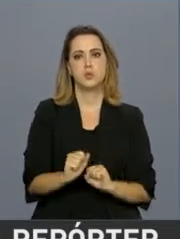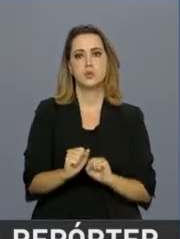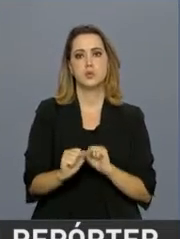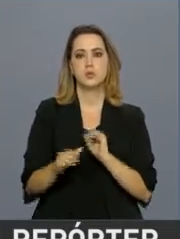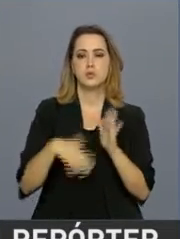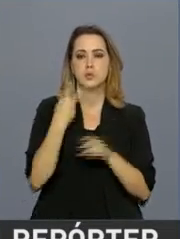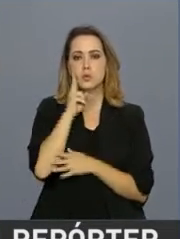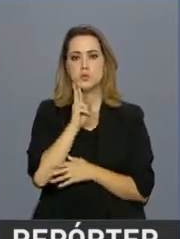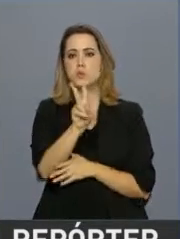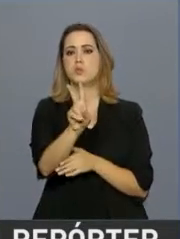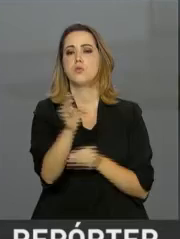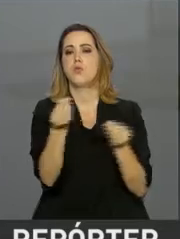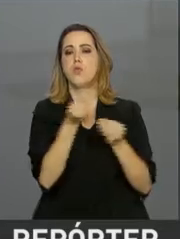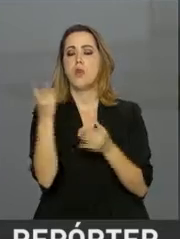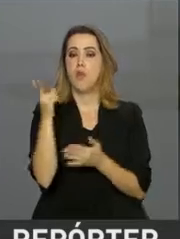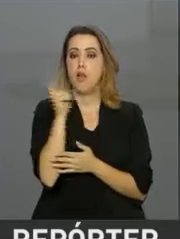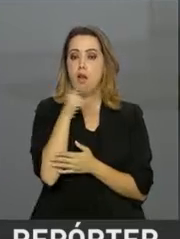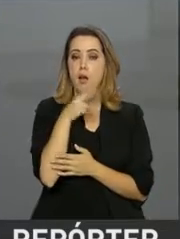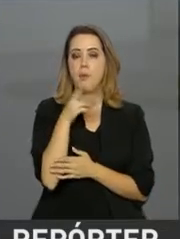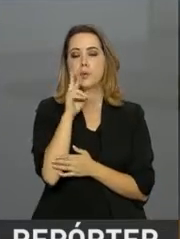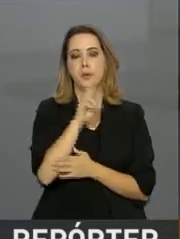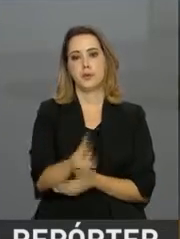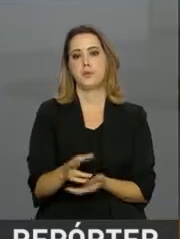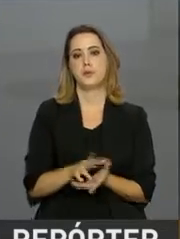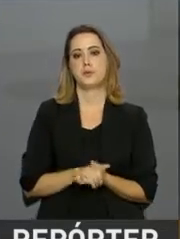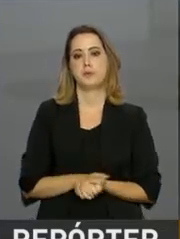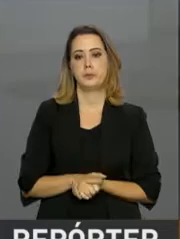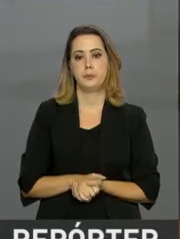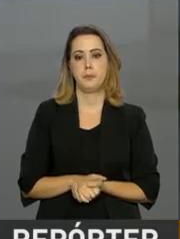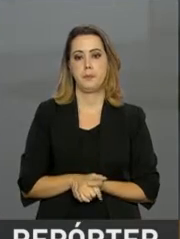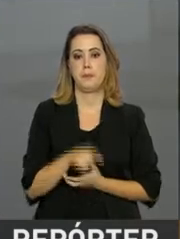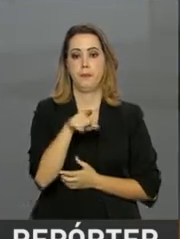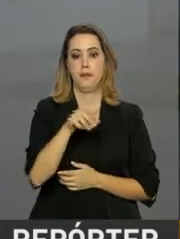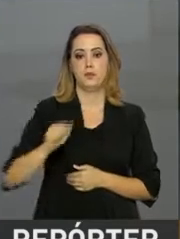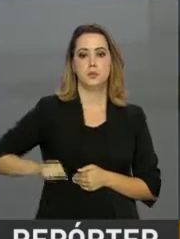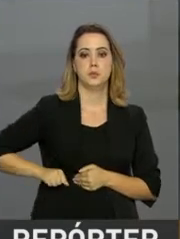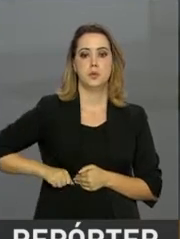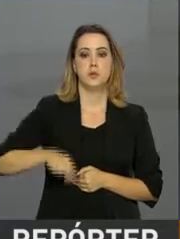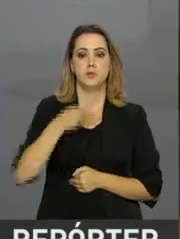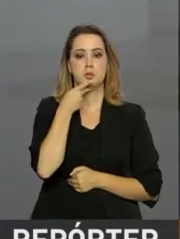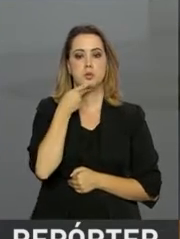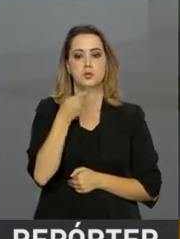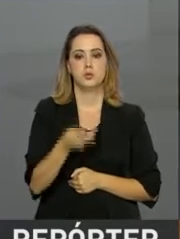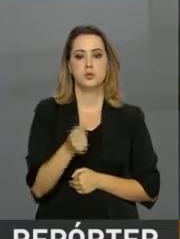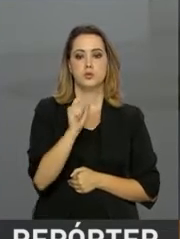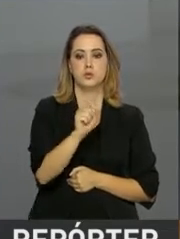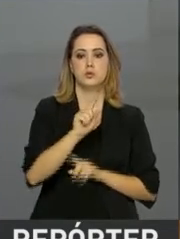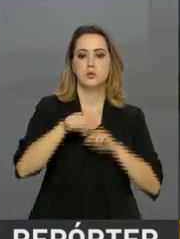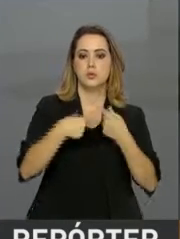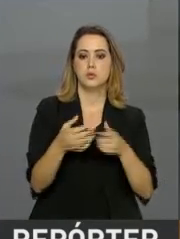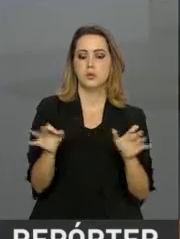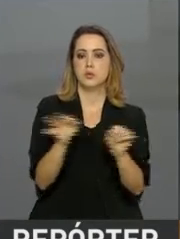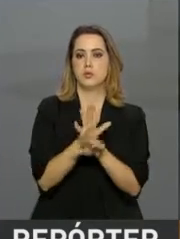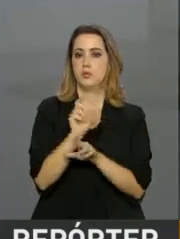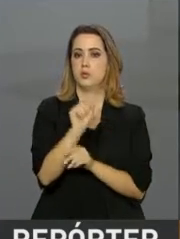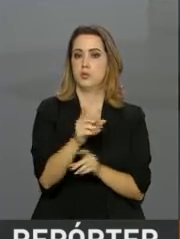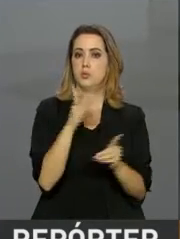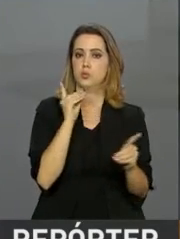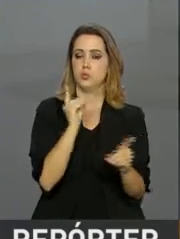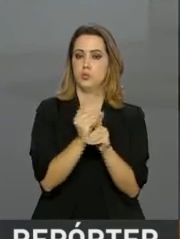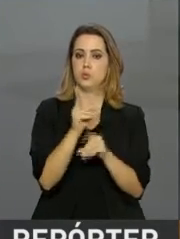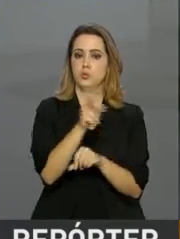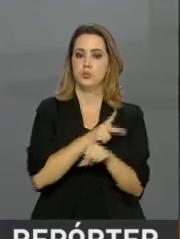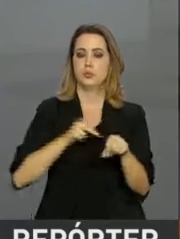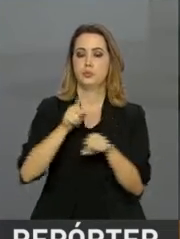ver resultados muito rapidamente. Ainda segundo o embaixador Fernando Simas Magalhães, ao final do encontro, os países